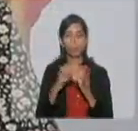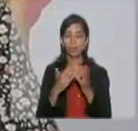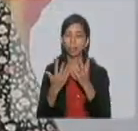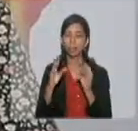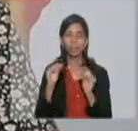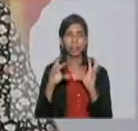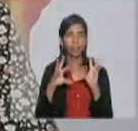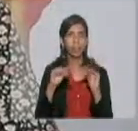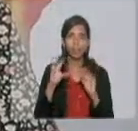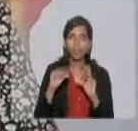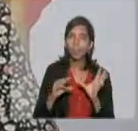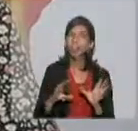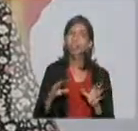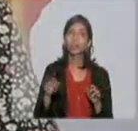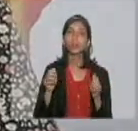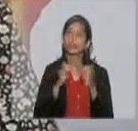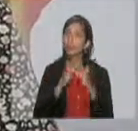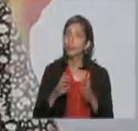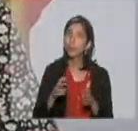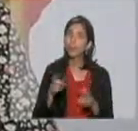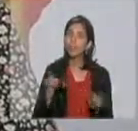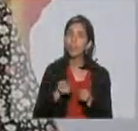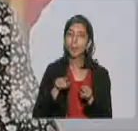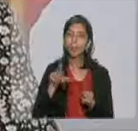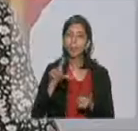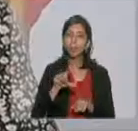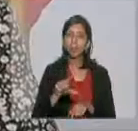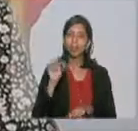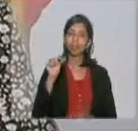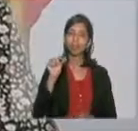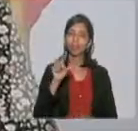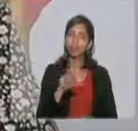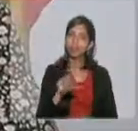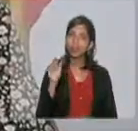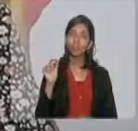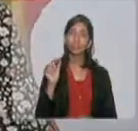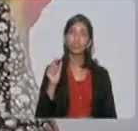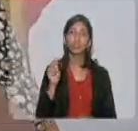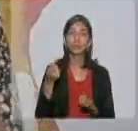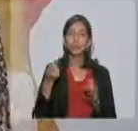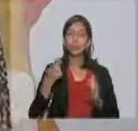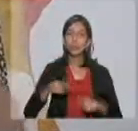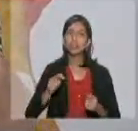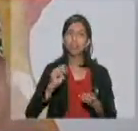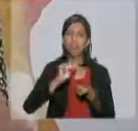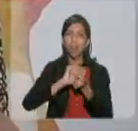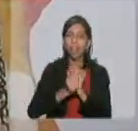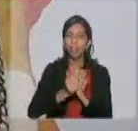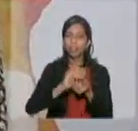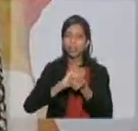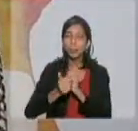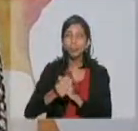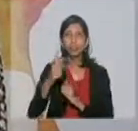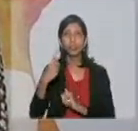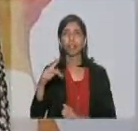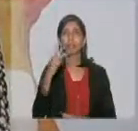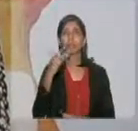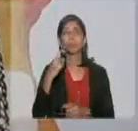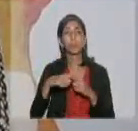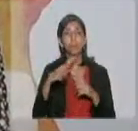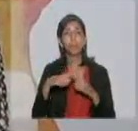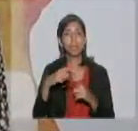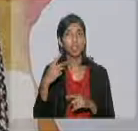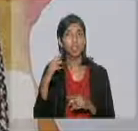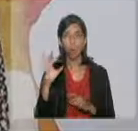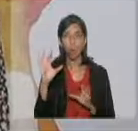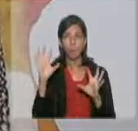os dedos para movimentar, já inicia o movimento de pinça. Então, a gente já não precisa adaptar tanto o formato do alimento, porque